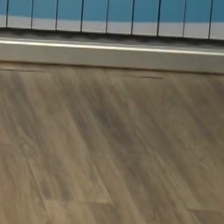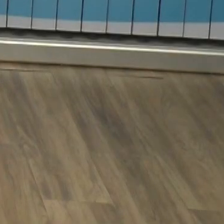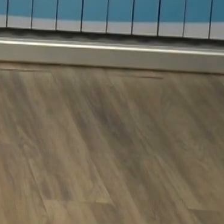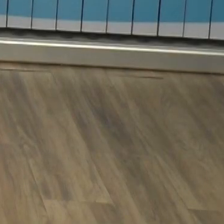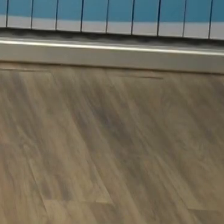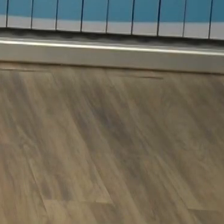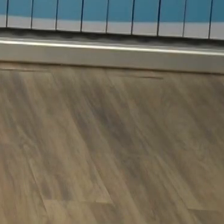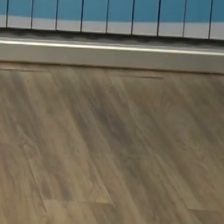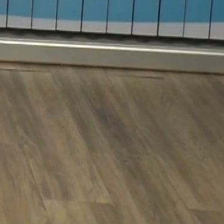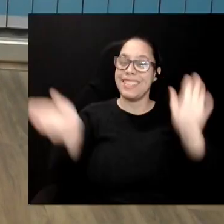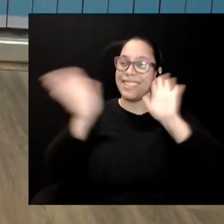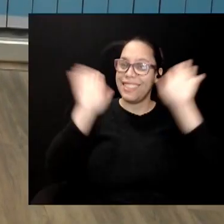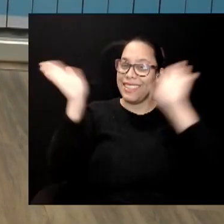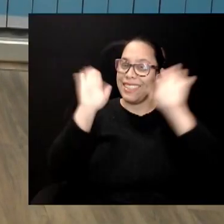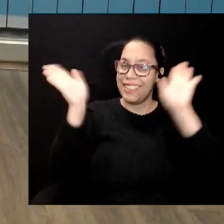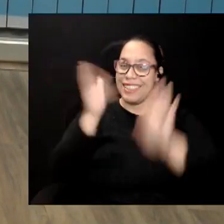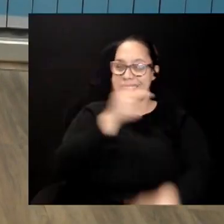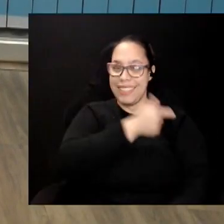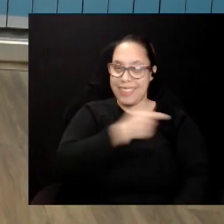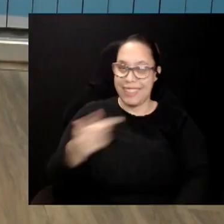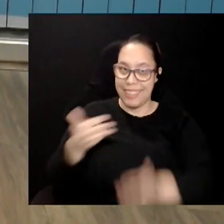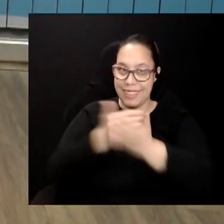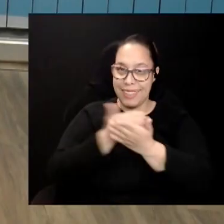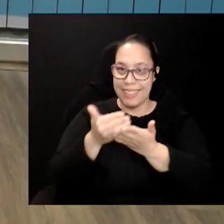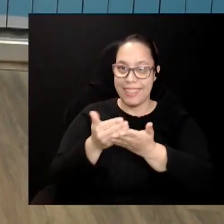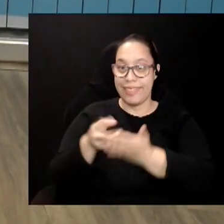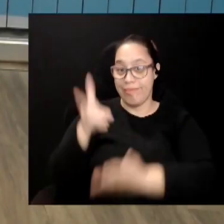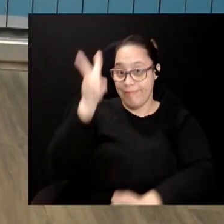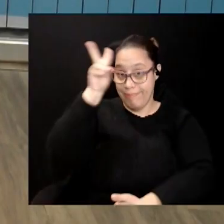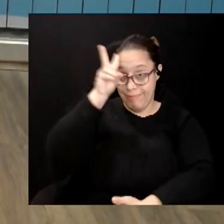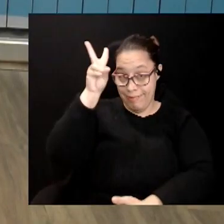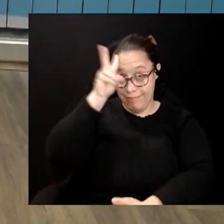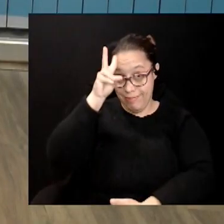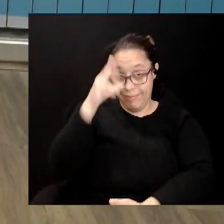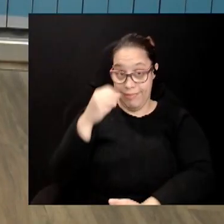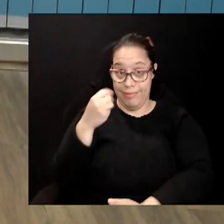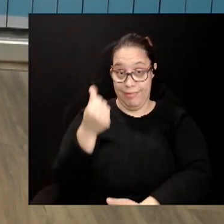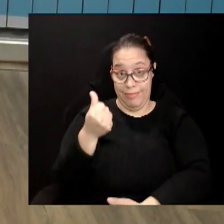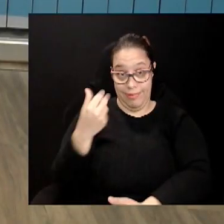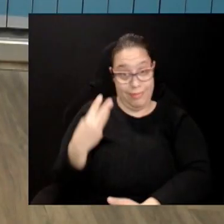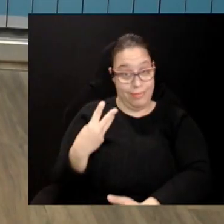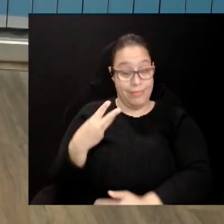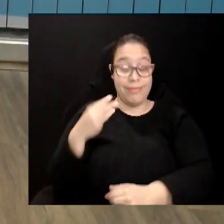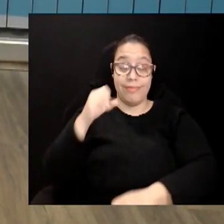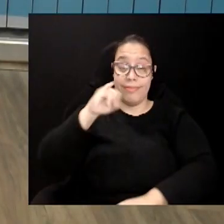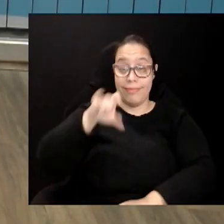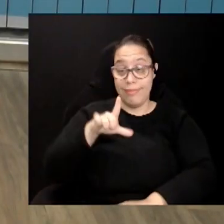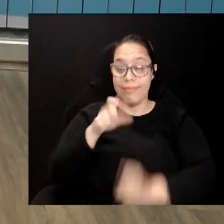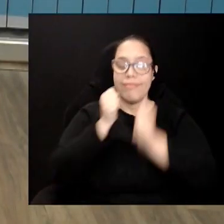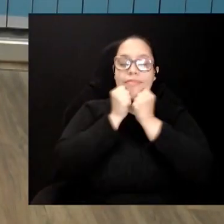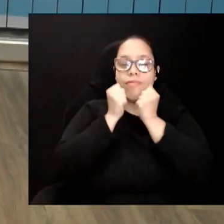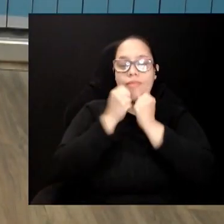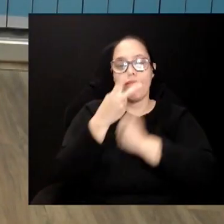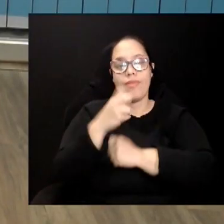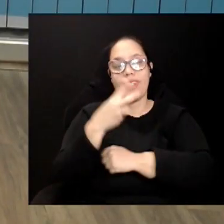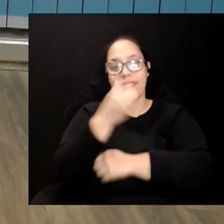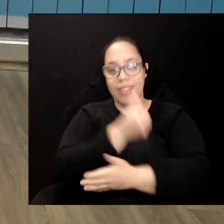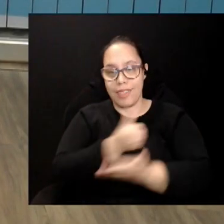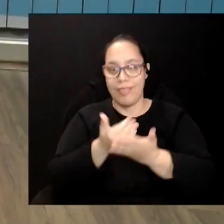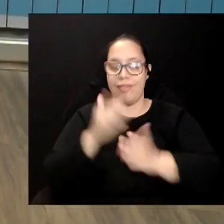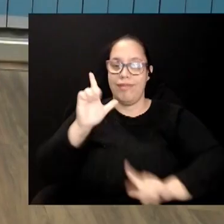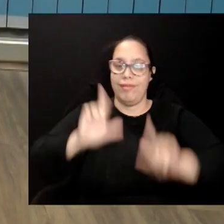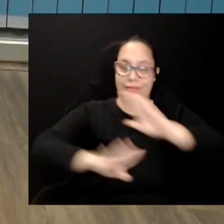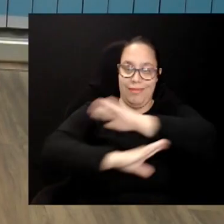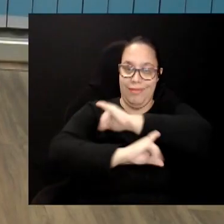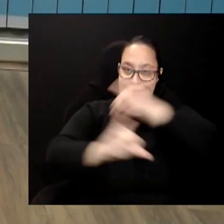Olá, semana começando, segunda-feira, 13 de julho de 2026. Inicia agora o Jornal Câmara Notícia,